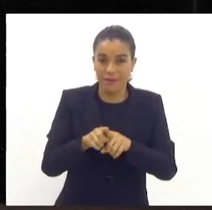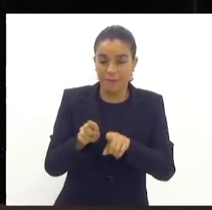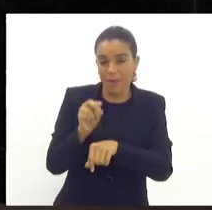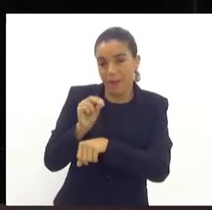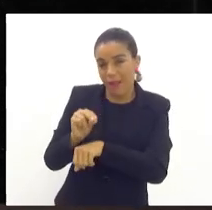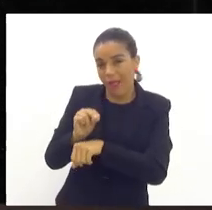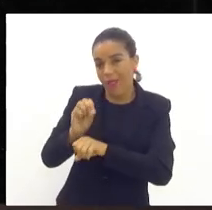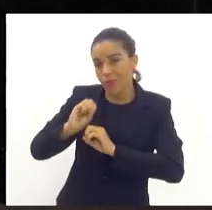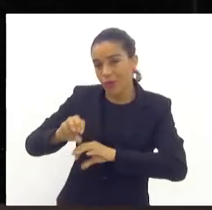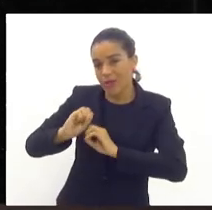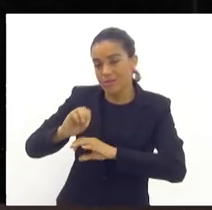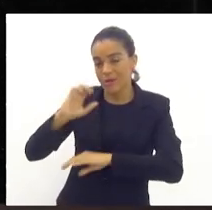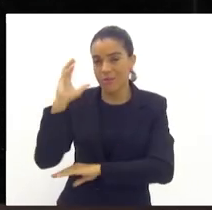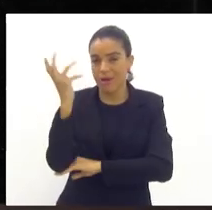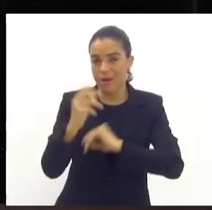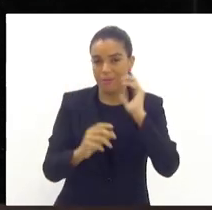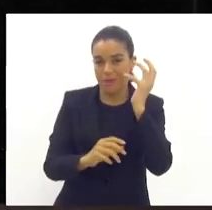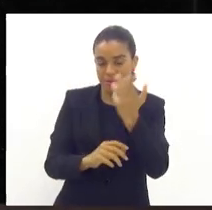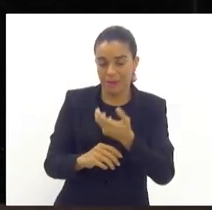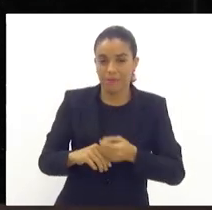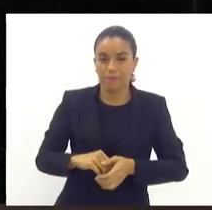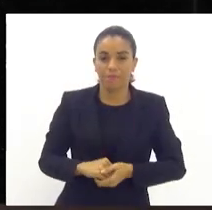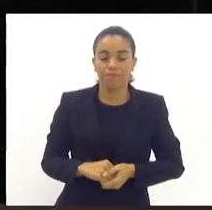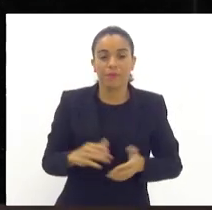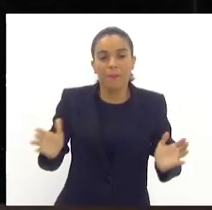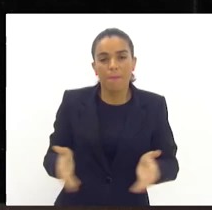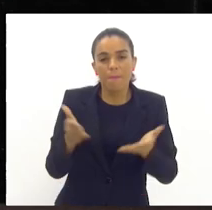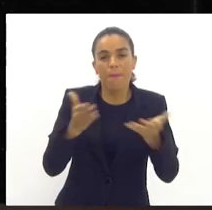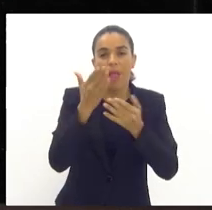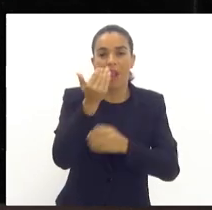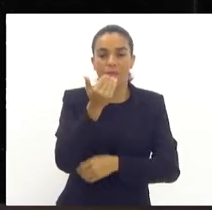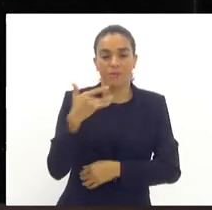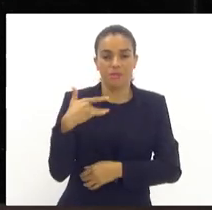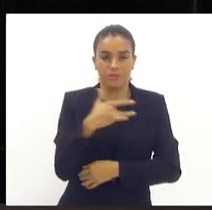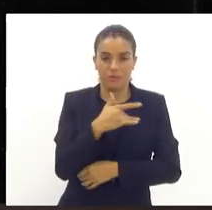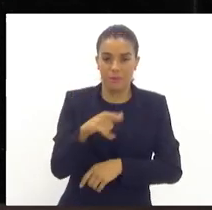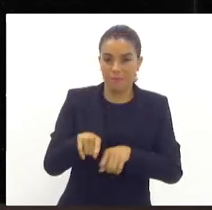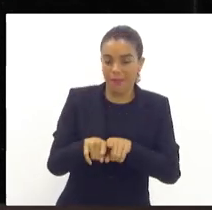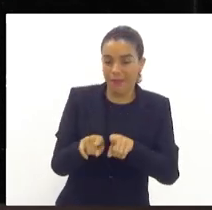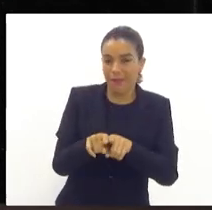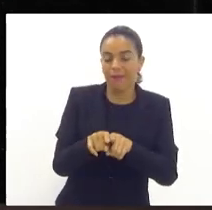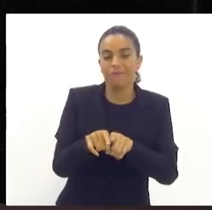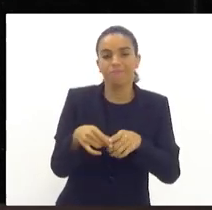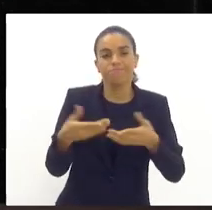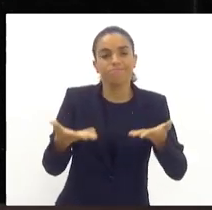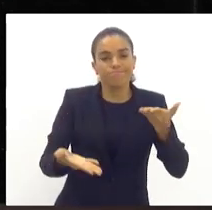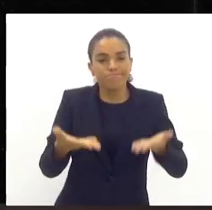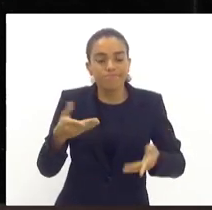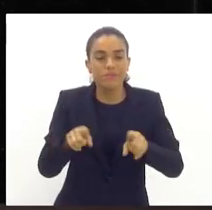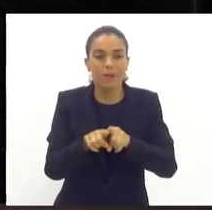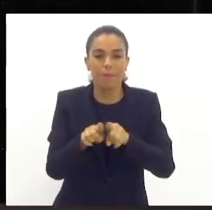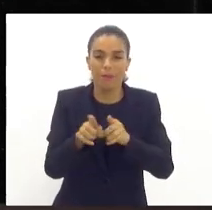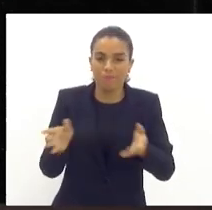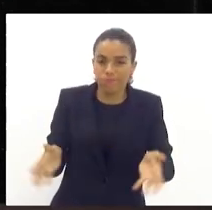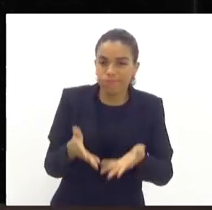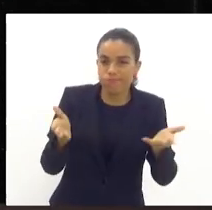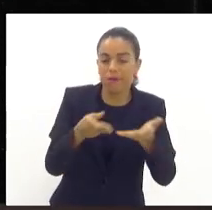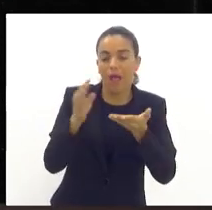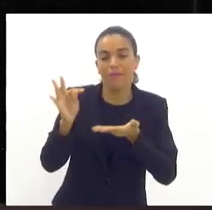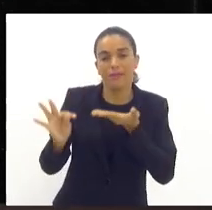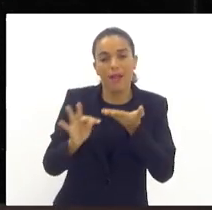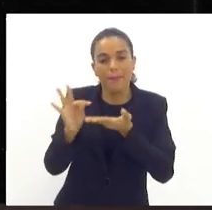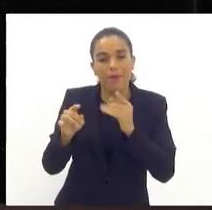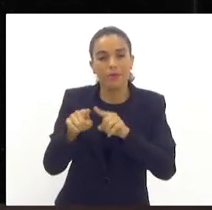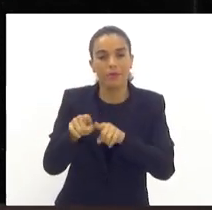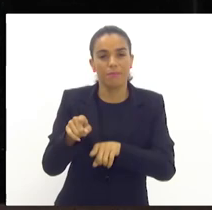da população e ainda. Primeiro, proporcionar alimentação saudável e equilibrada. Dois, fomentar a prática terapêutica